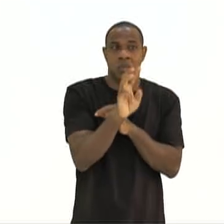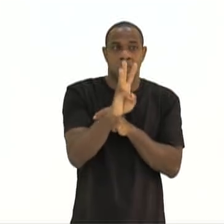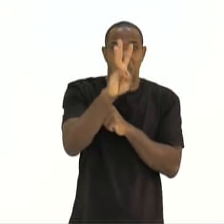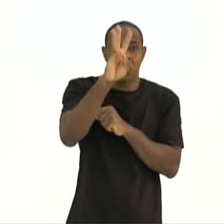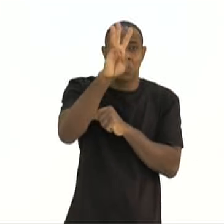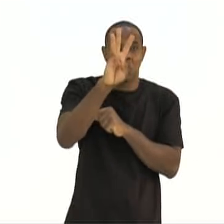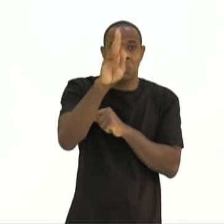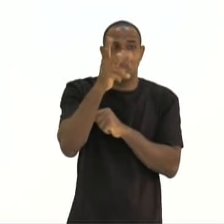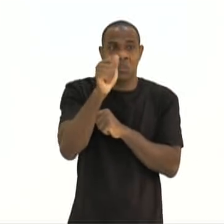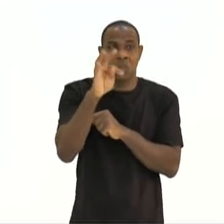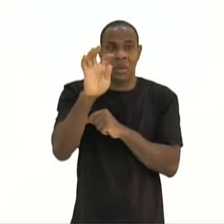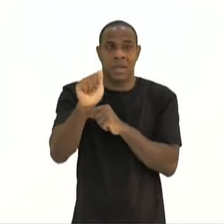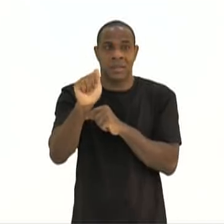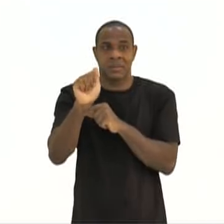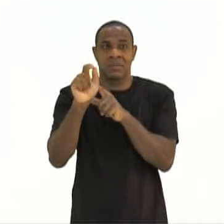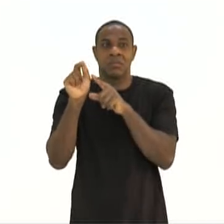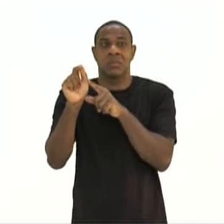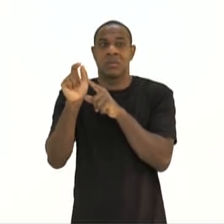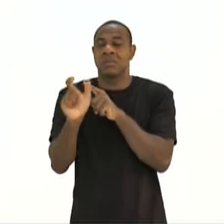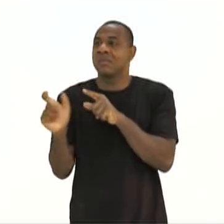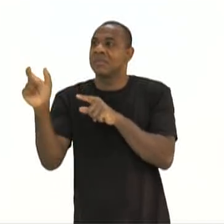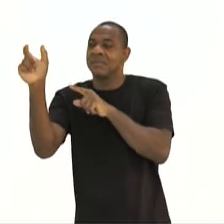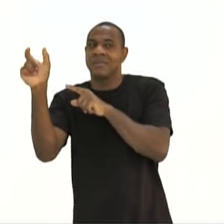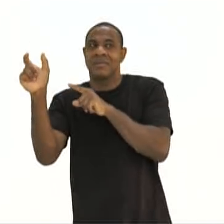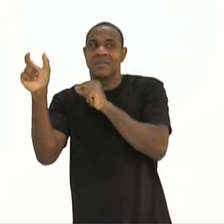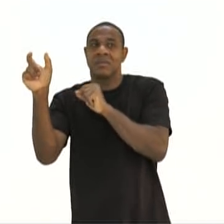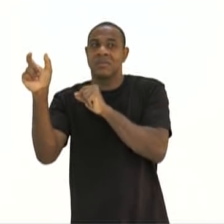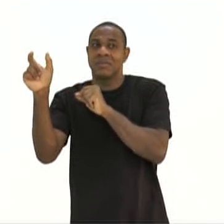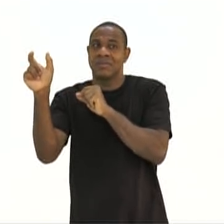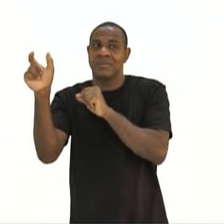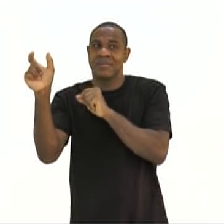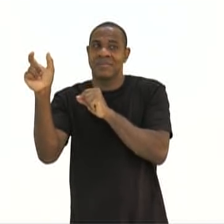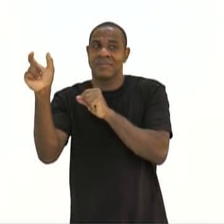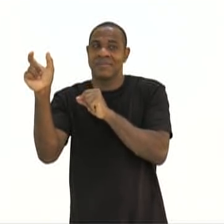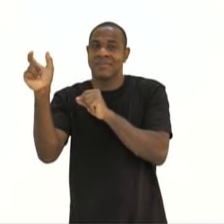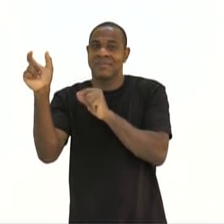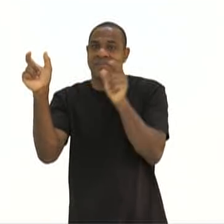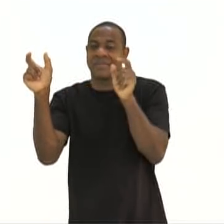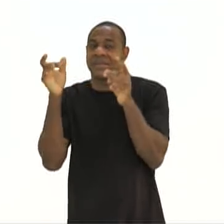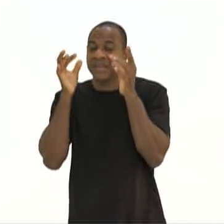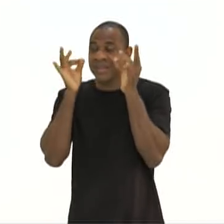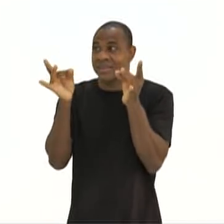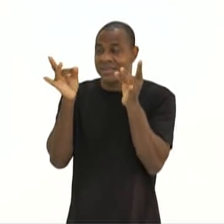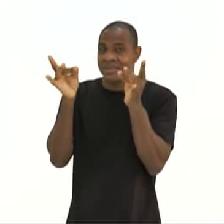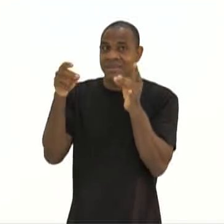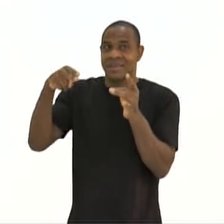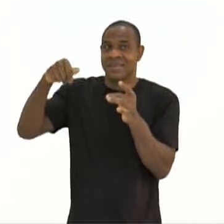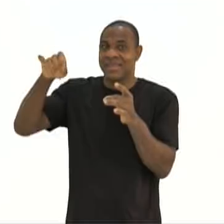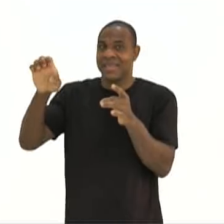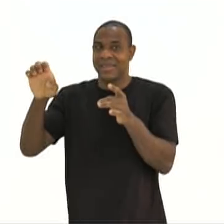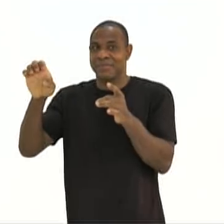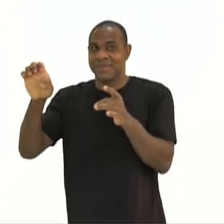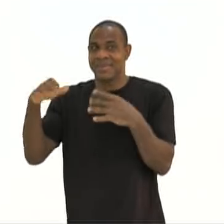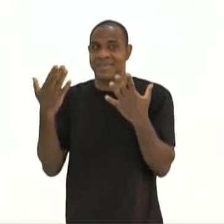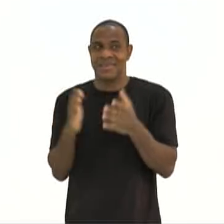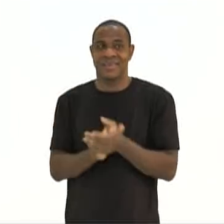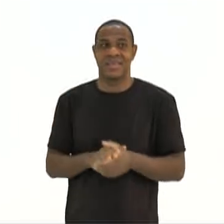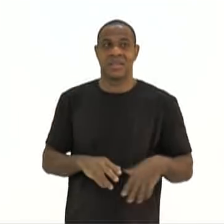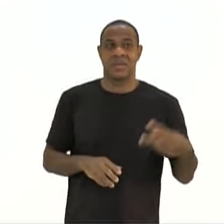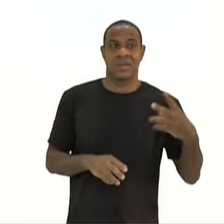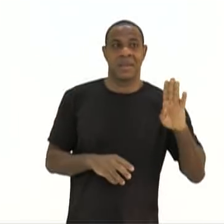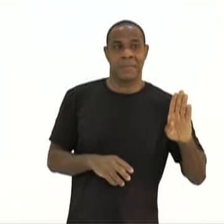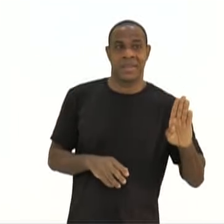quê? Name's origin. Isso é o que eu preciso prestar atenção. E a número 2. What is